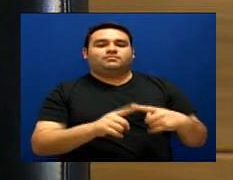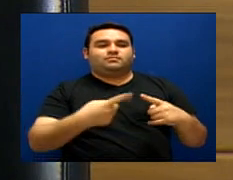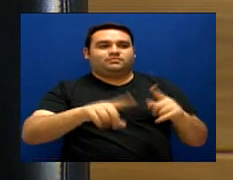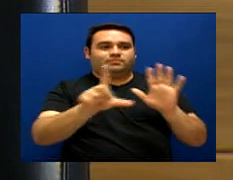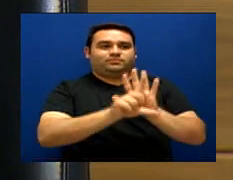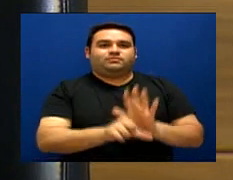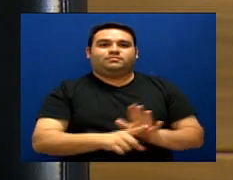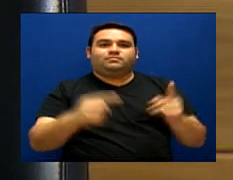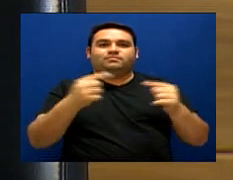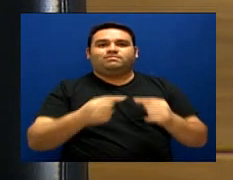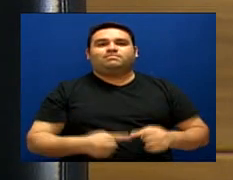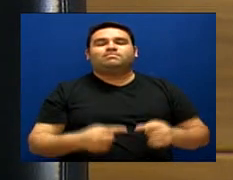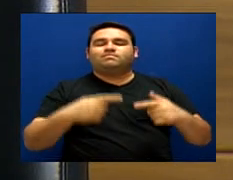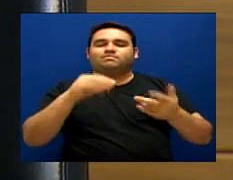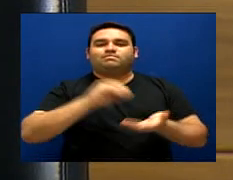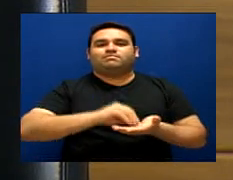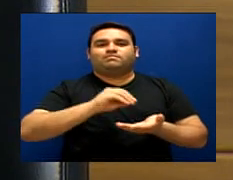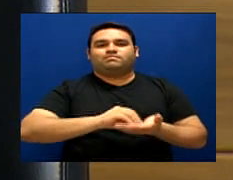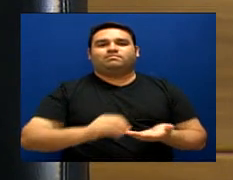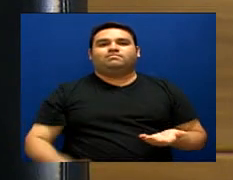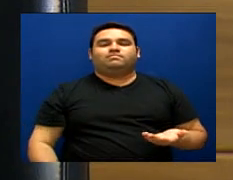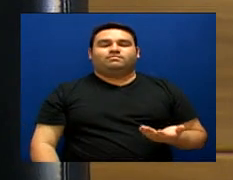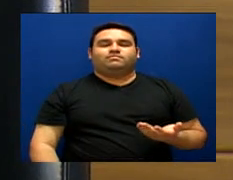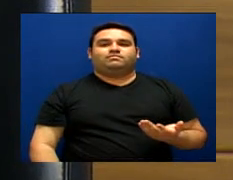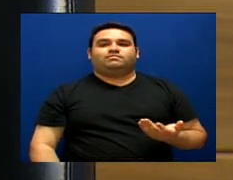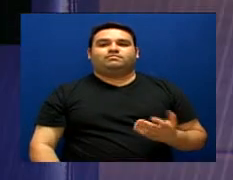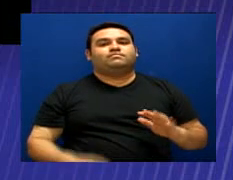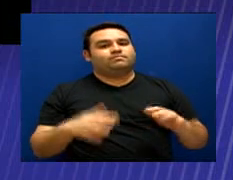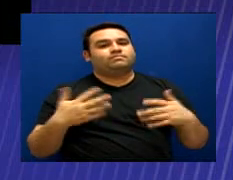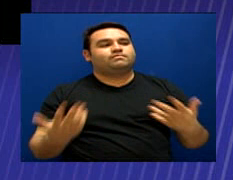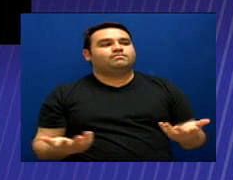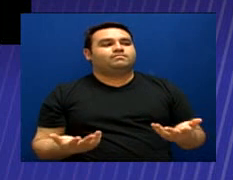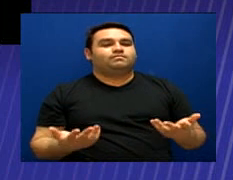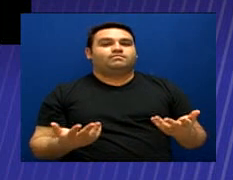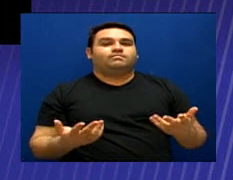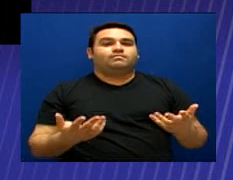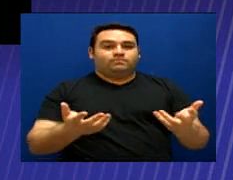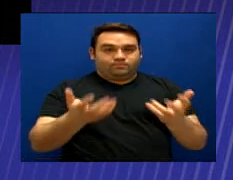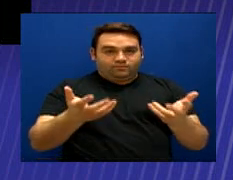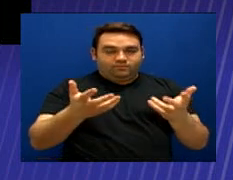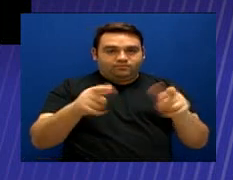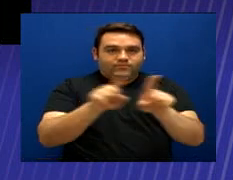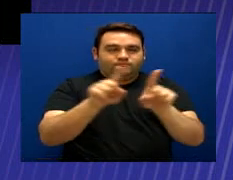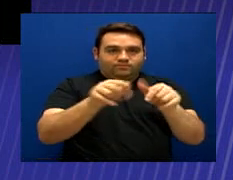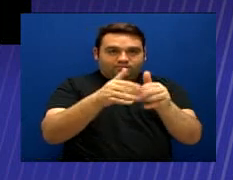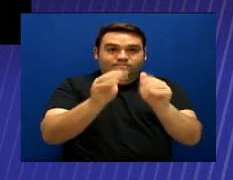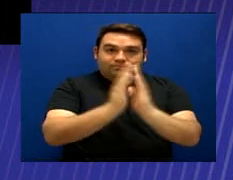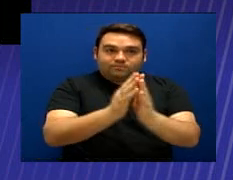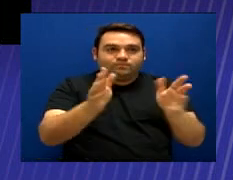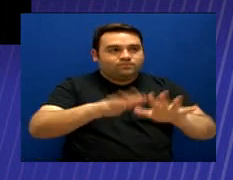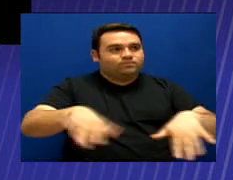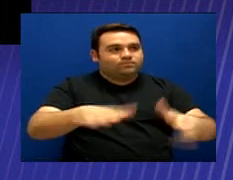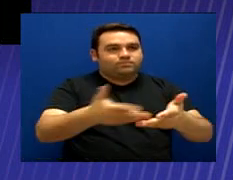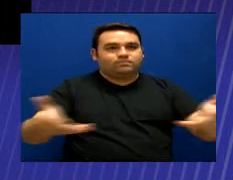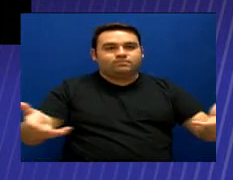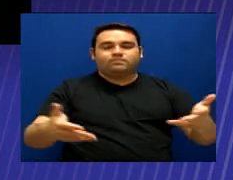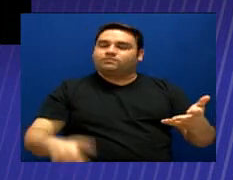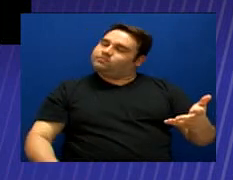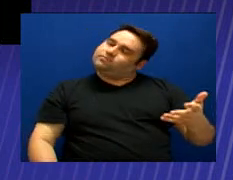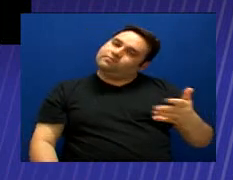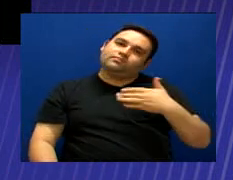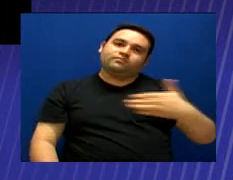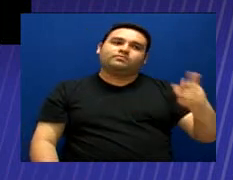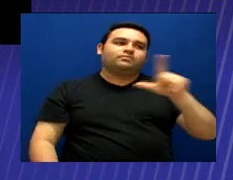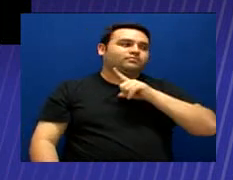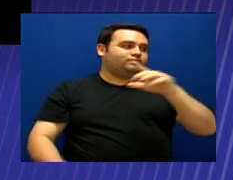valer essa legislação. Tá? Então, eu gostaria de pedir licença para vocês. Vou passar